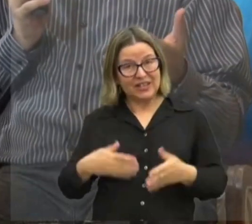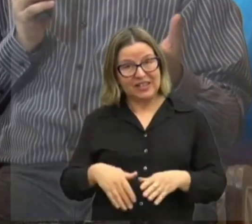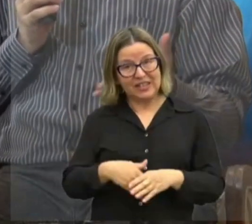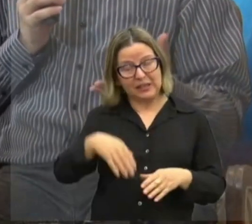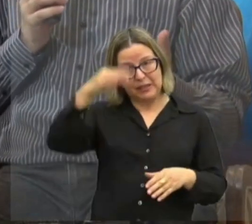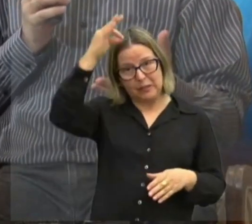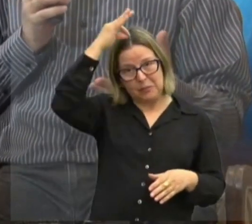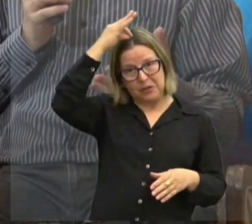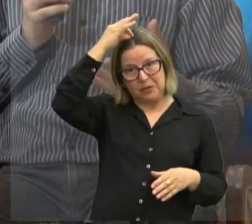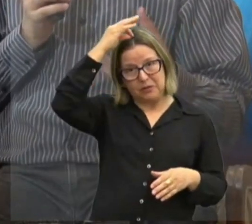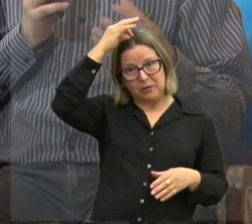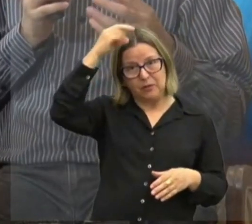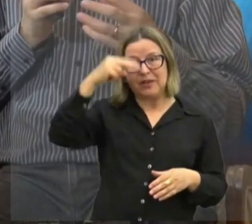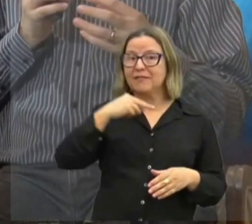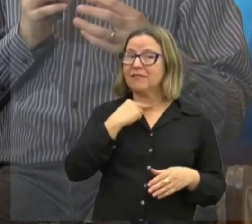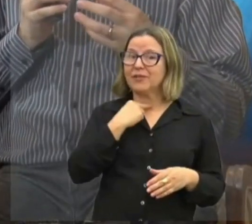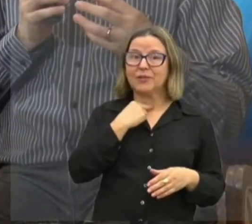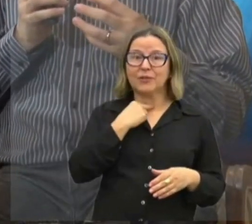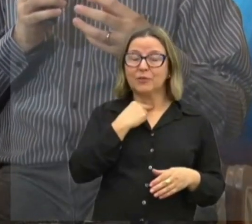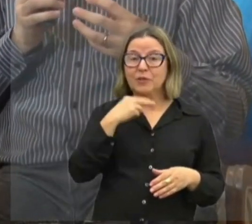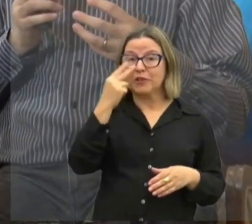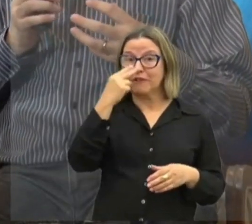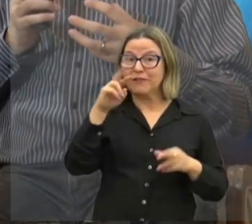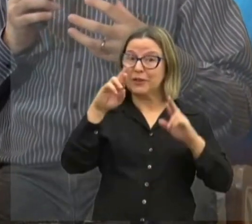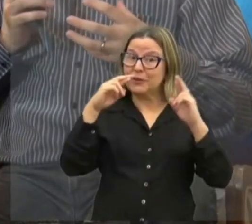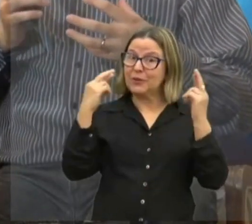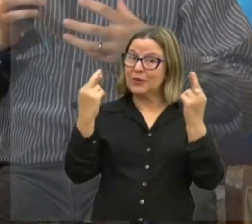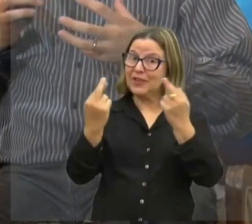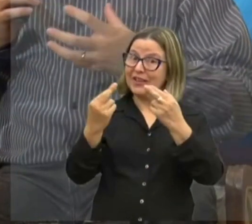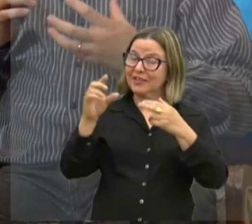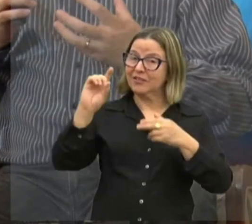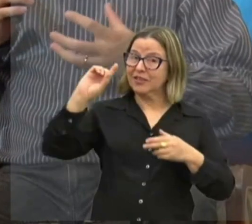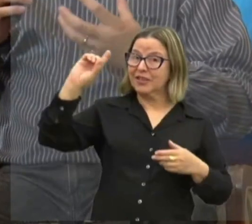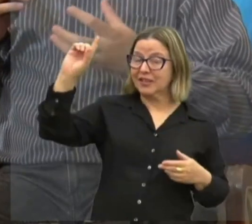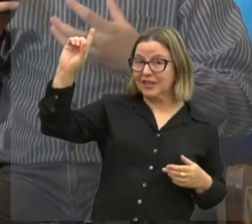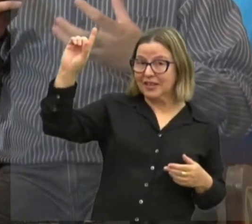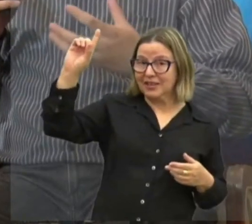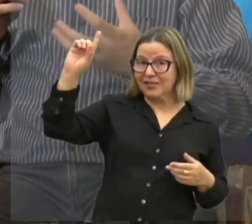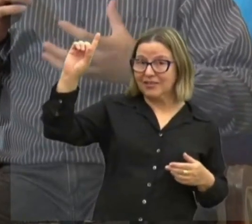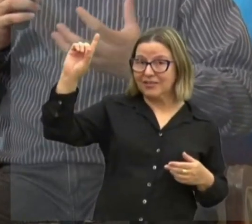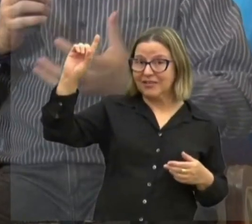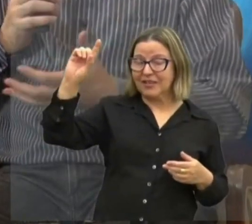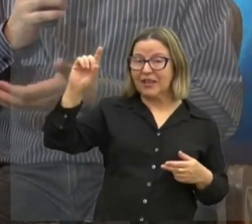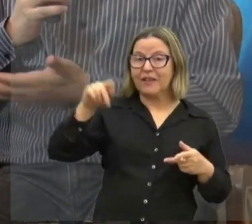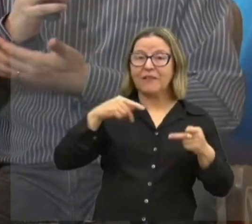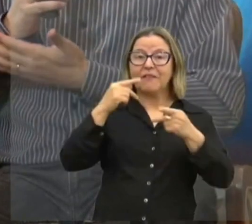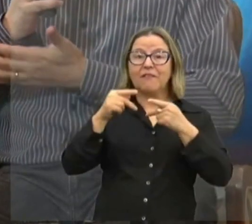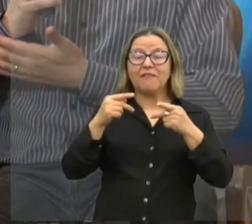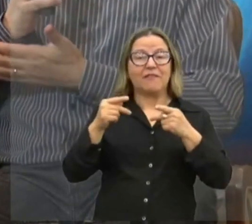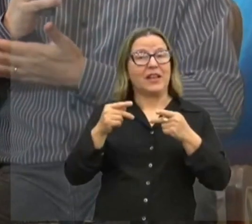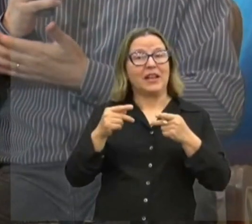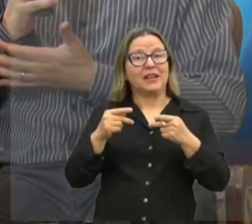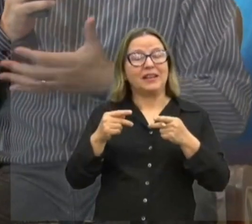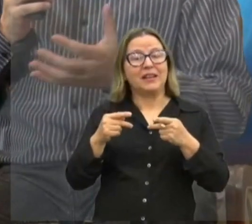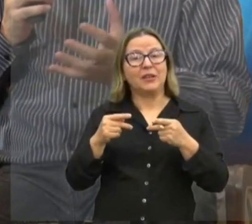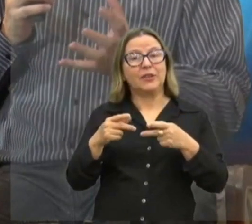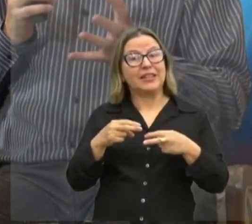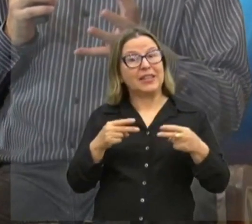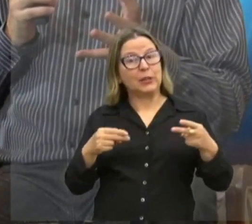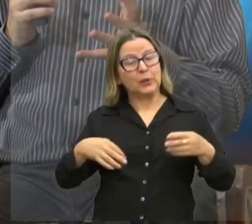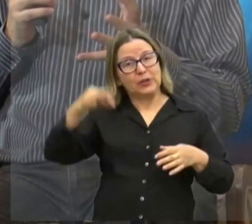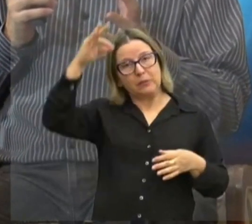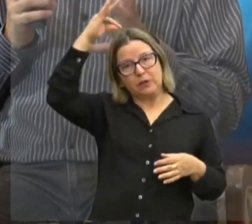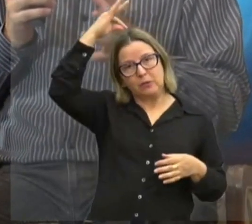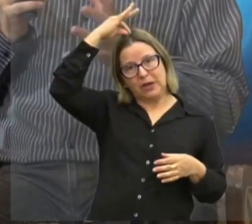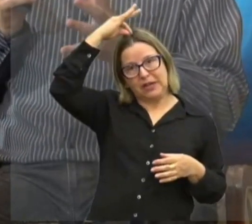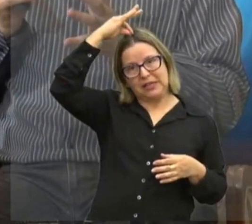realidade espiritual, não é? Nós estamos muito ligados a essas coisas do mundo, terrenas. Então, o